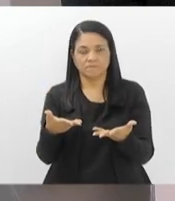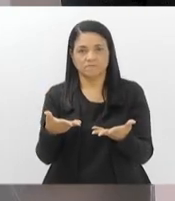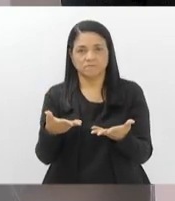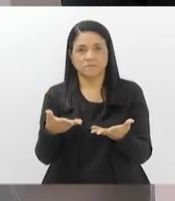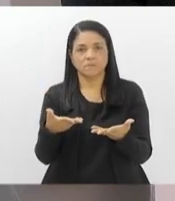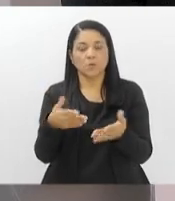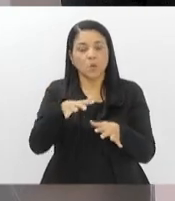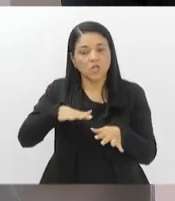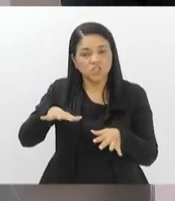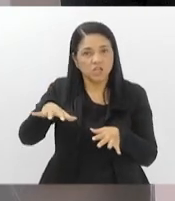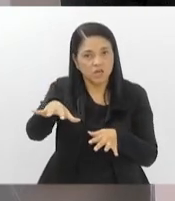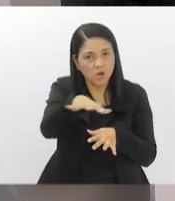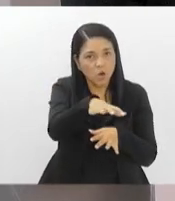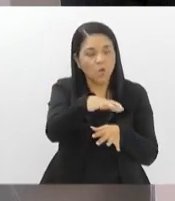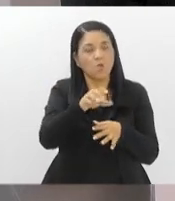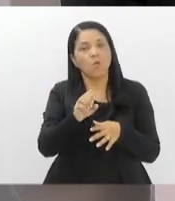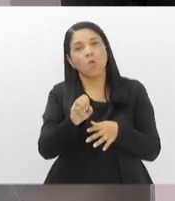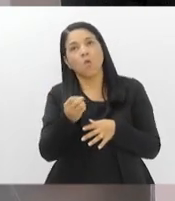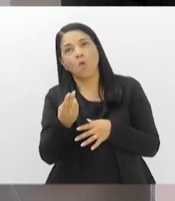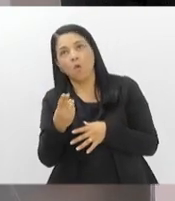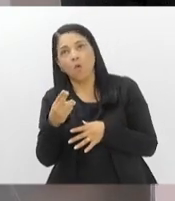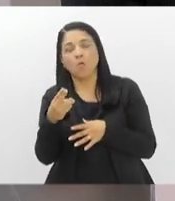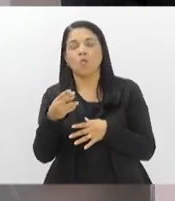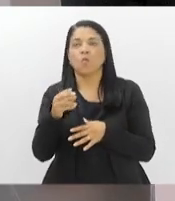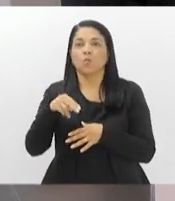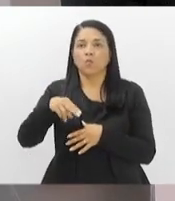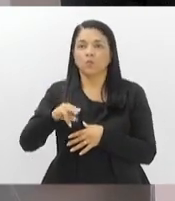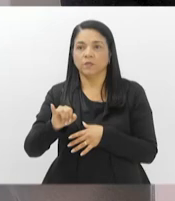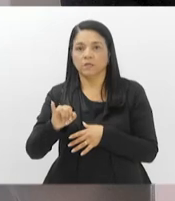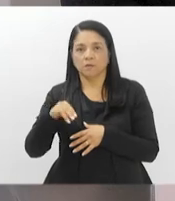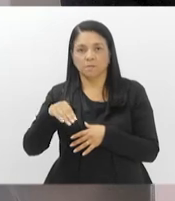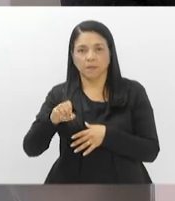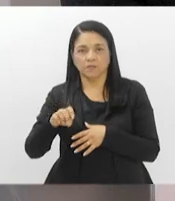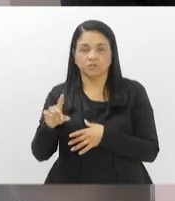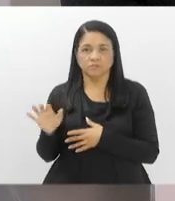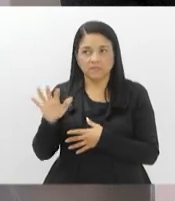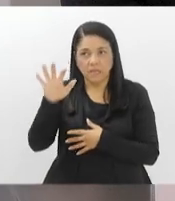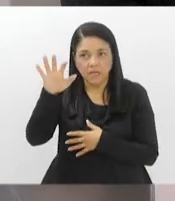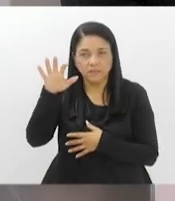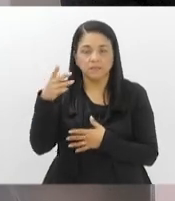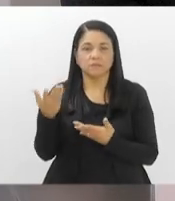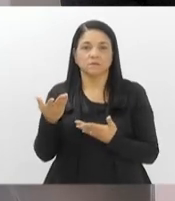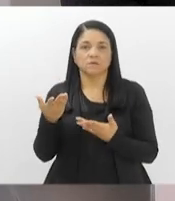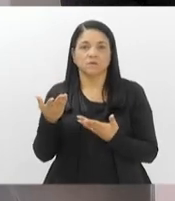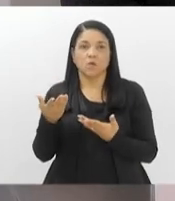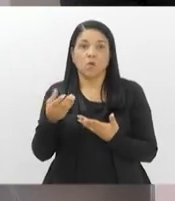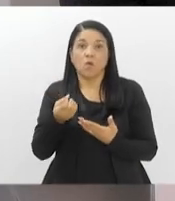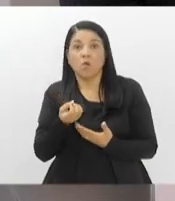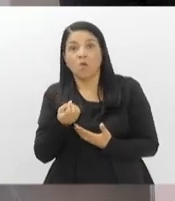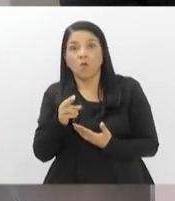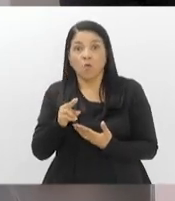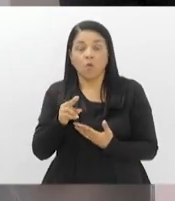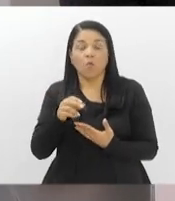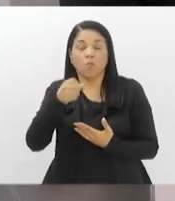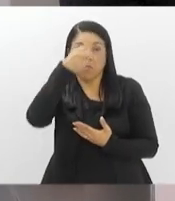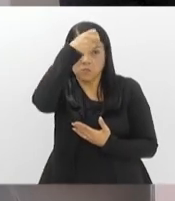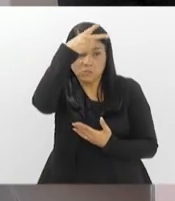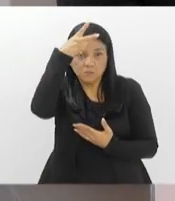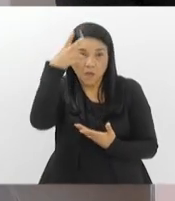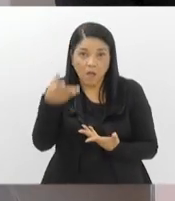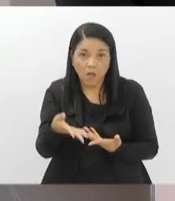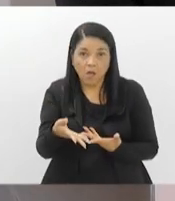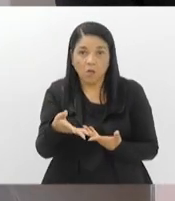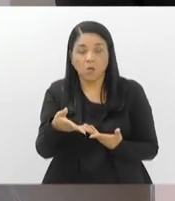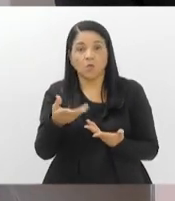por região se é só Unimed Serrana unim RIO eh eu tô achando que é até Municipal né porque Angra tem un médio R